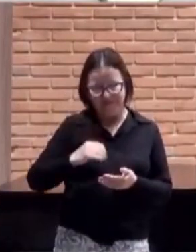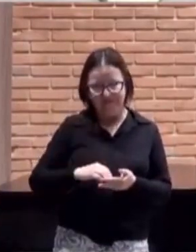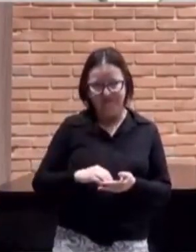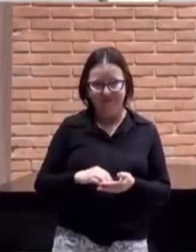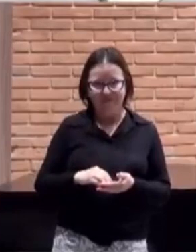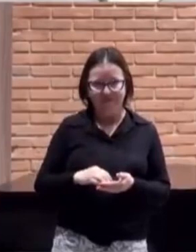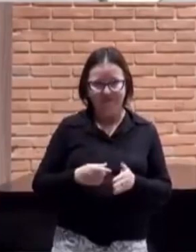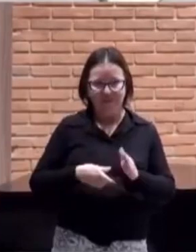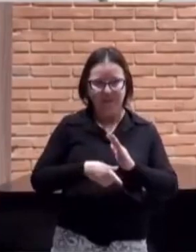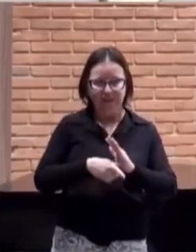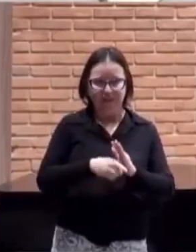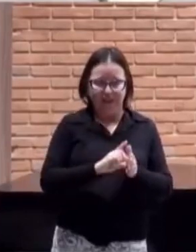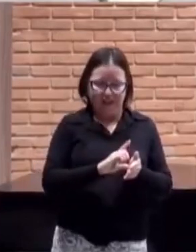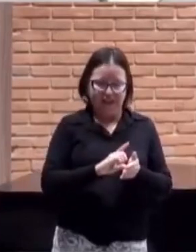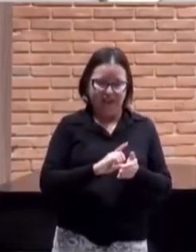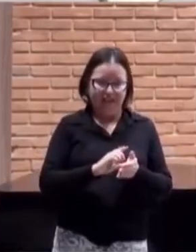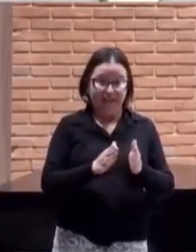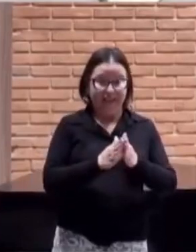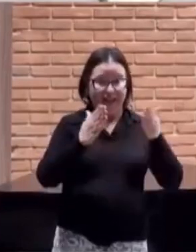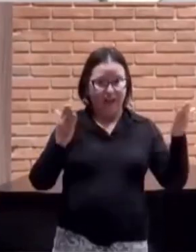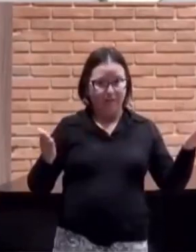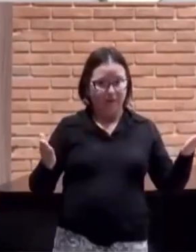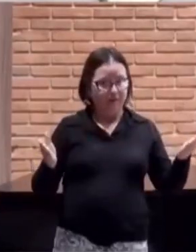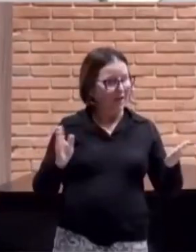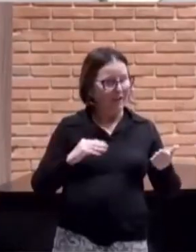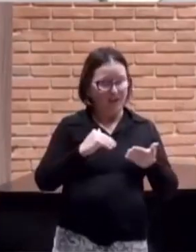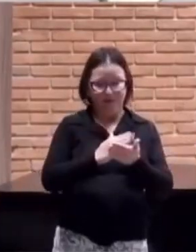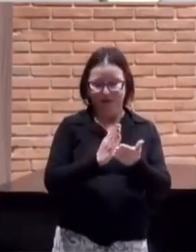existia capítulos nem versículos na Bíblia.